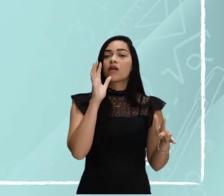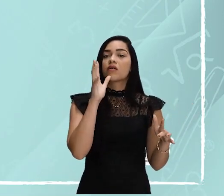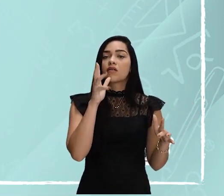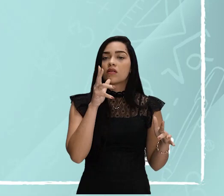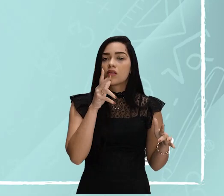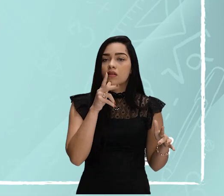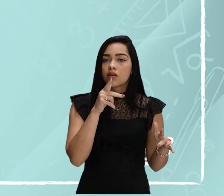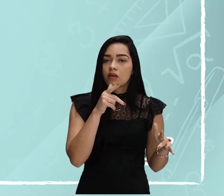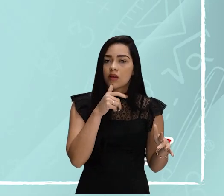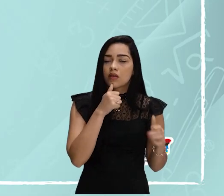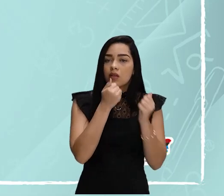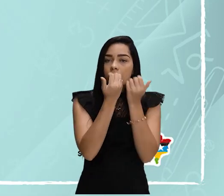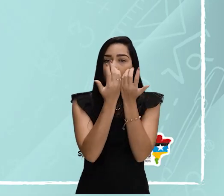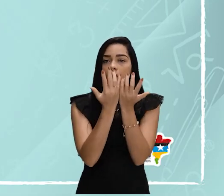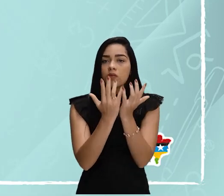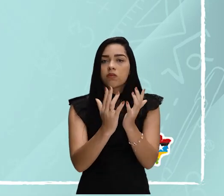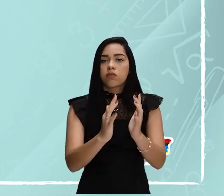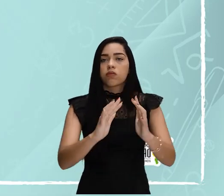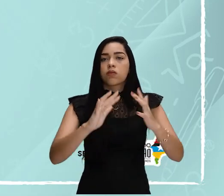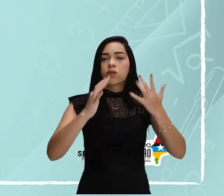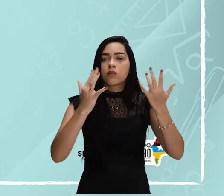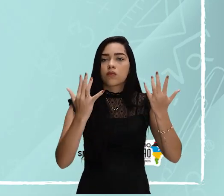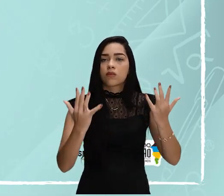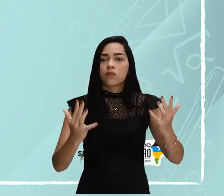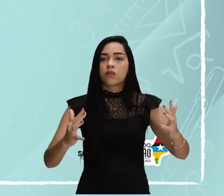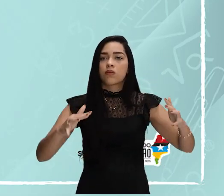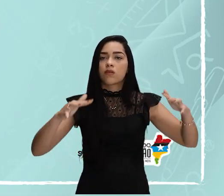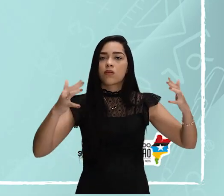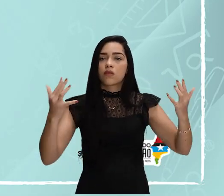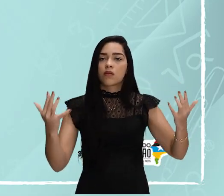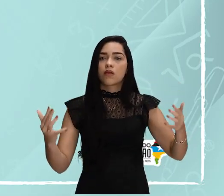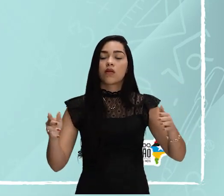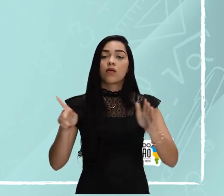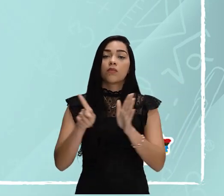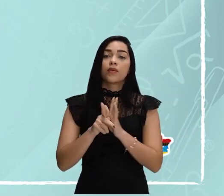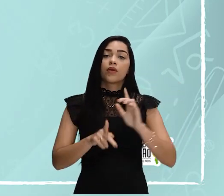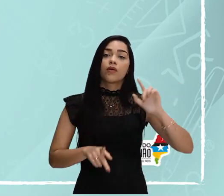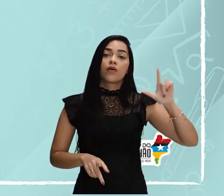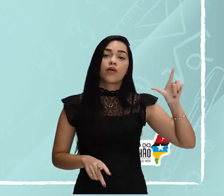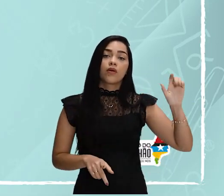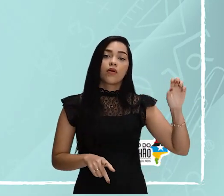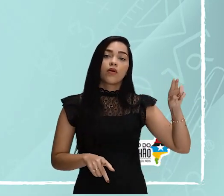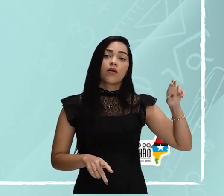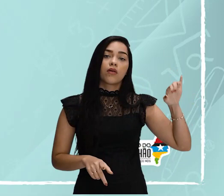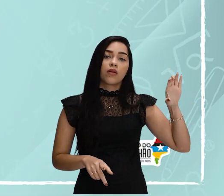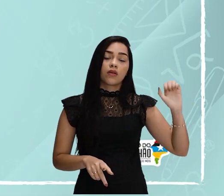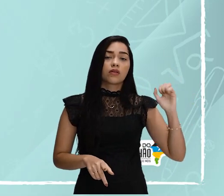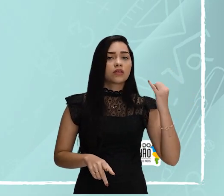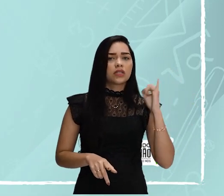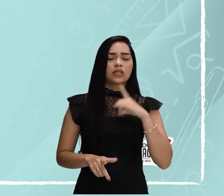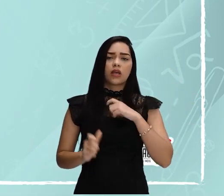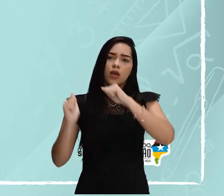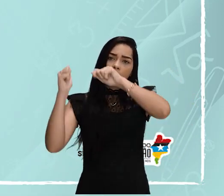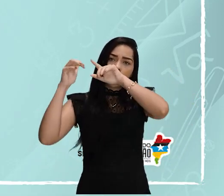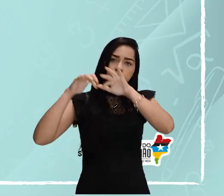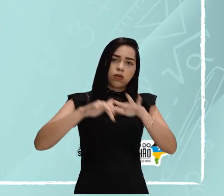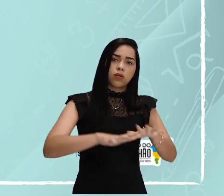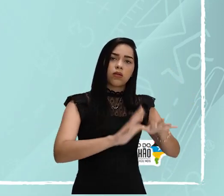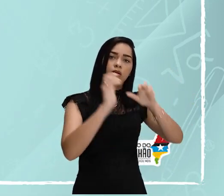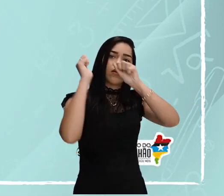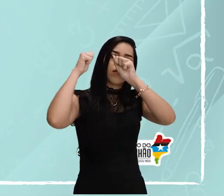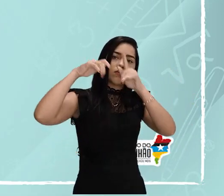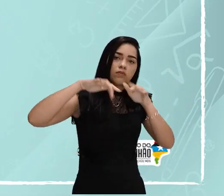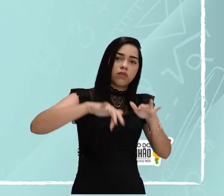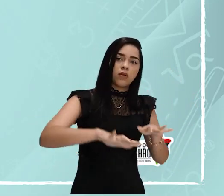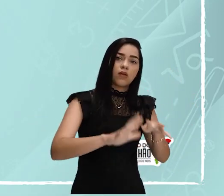devagar, lentamente, então é zona lêntica. Se existe uma corrente de água, então